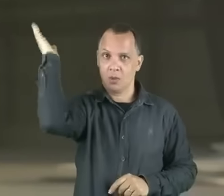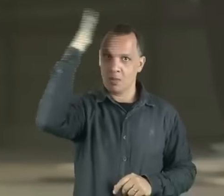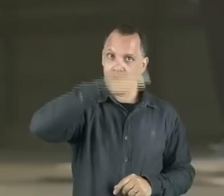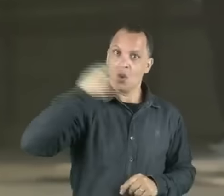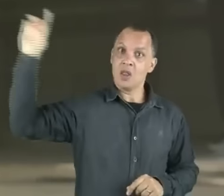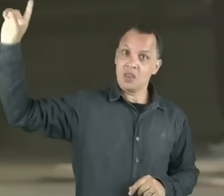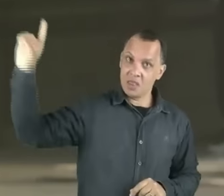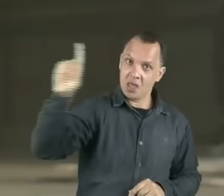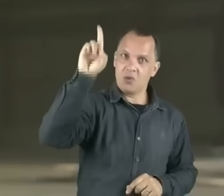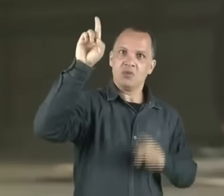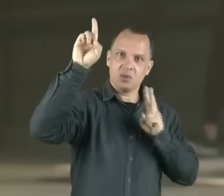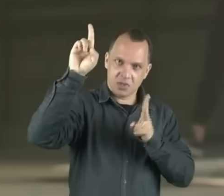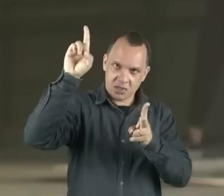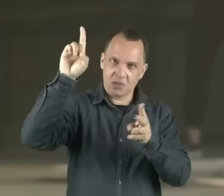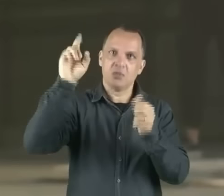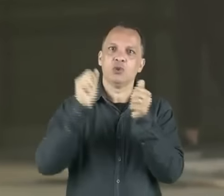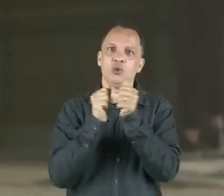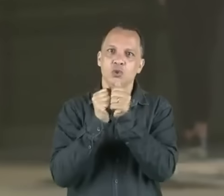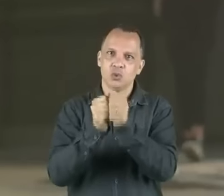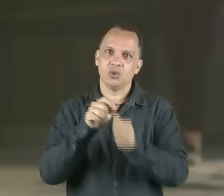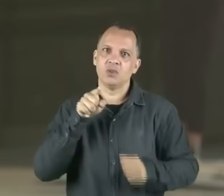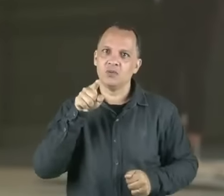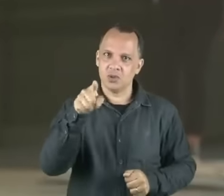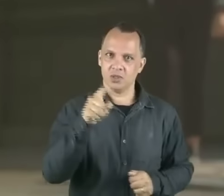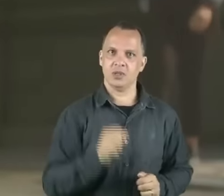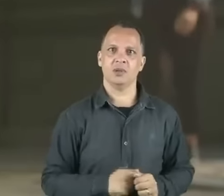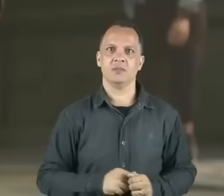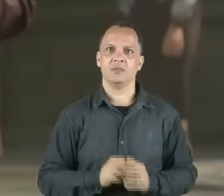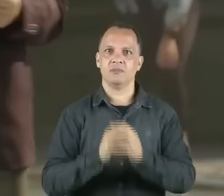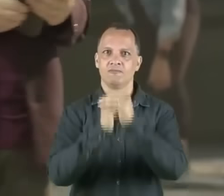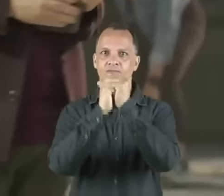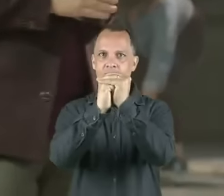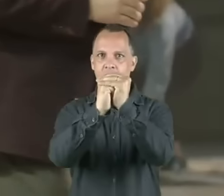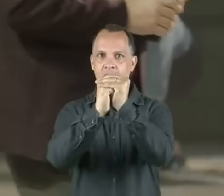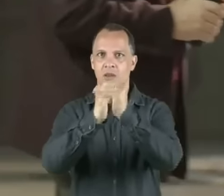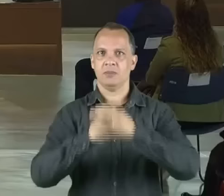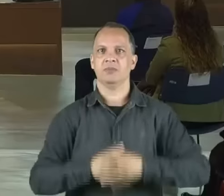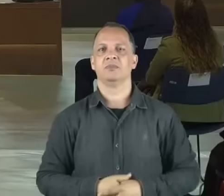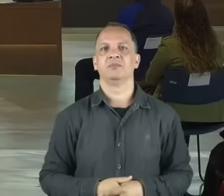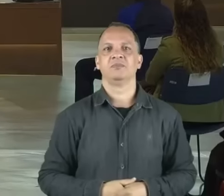ele é Deus e amém